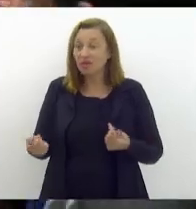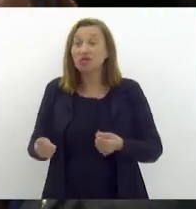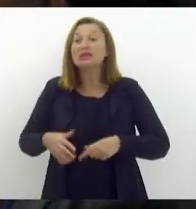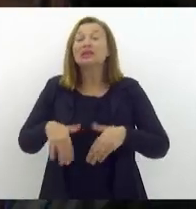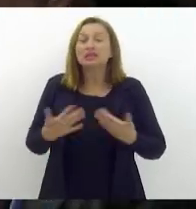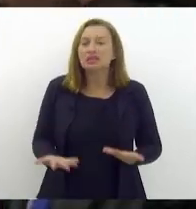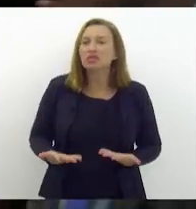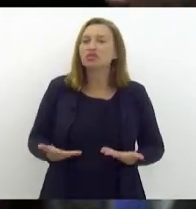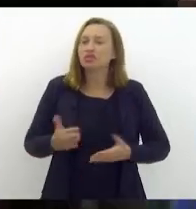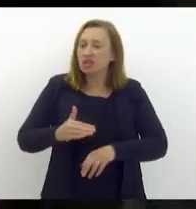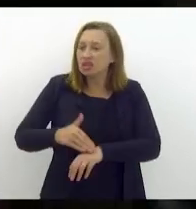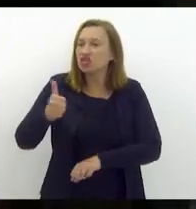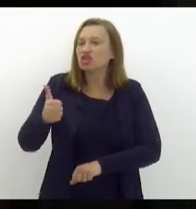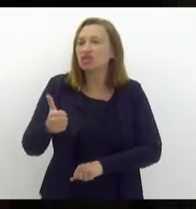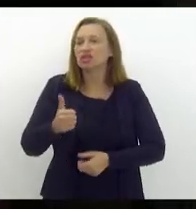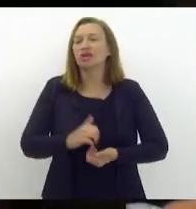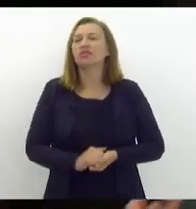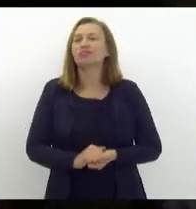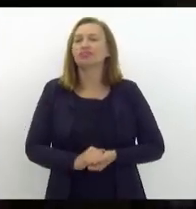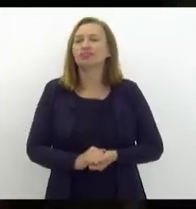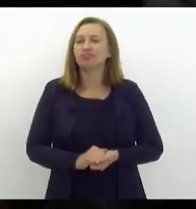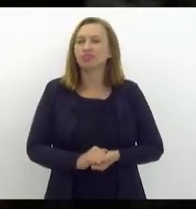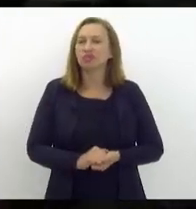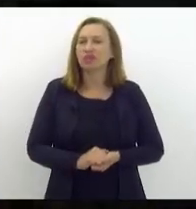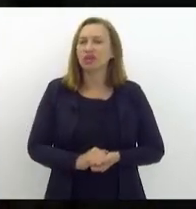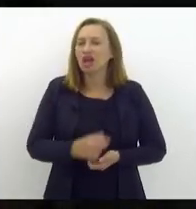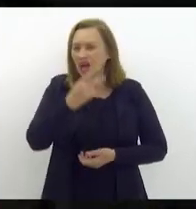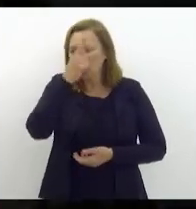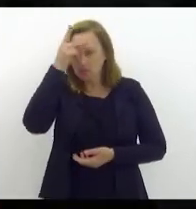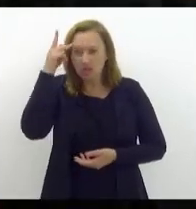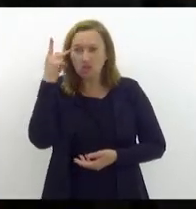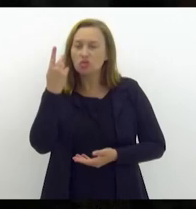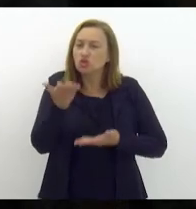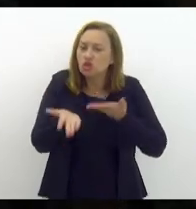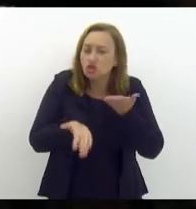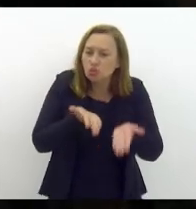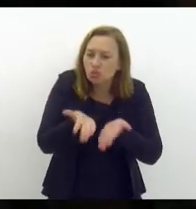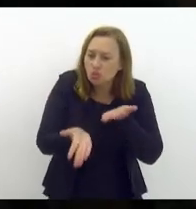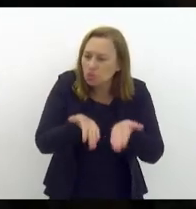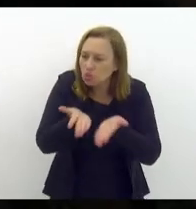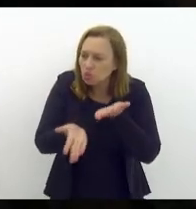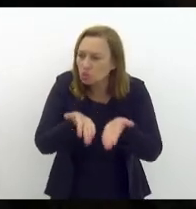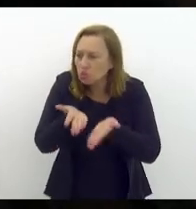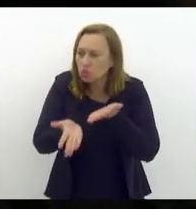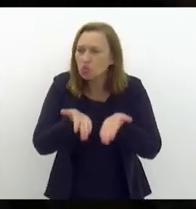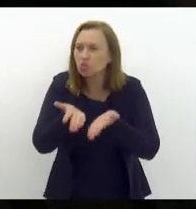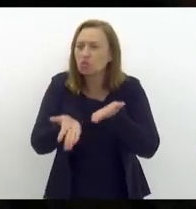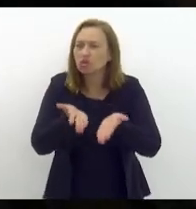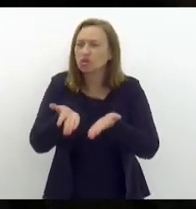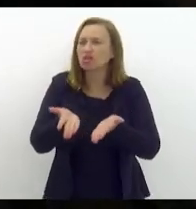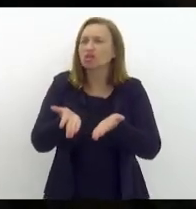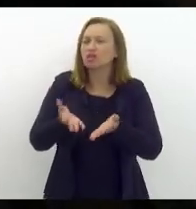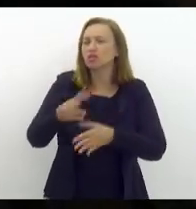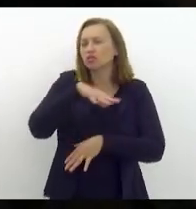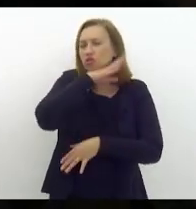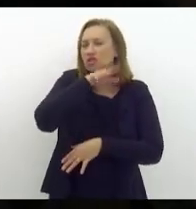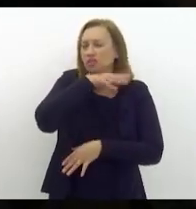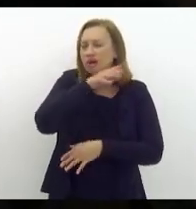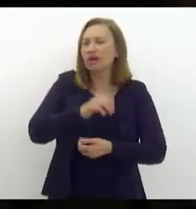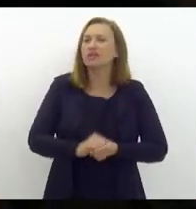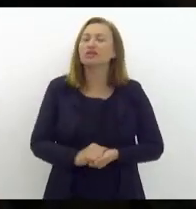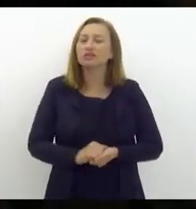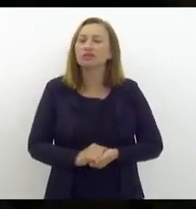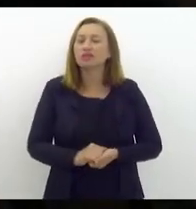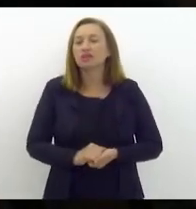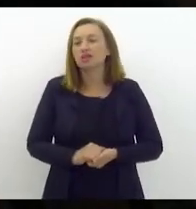quer trazer dignidade aos criadores, às pessoas que dedicam a sua vida com relação aos pets, e